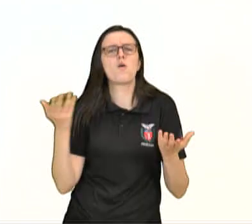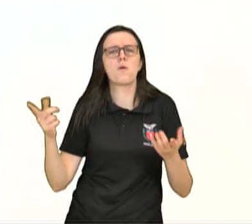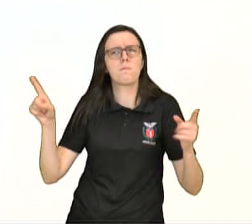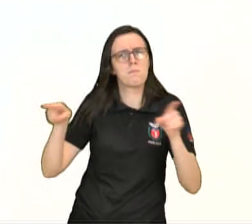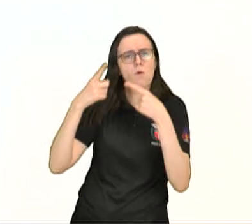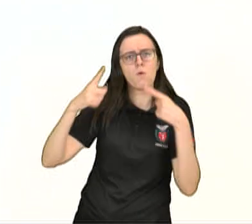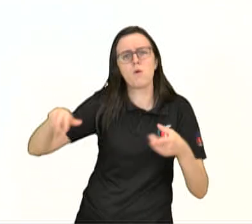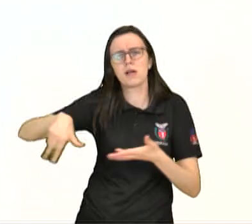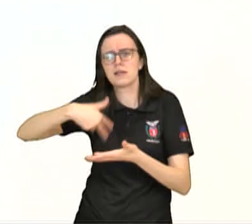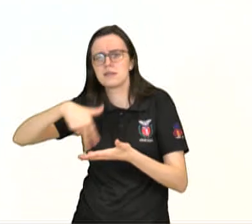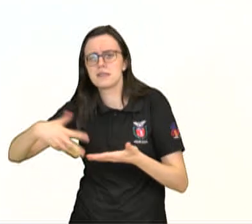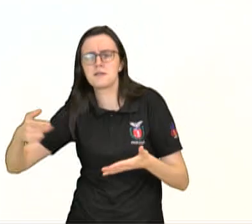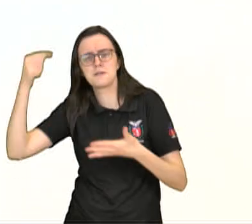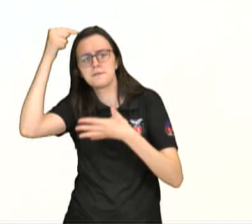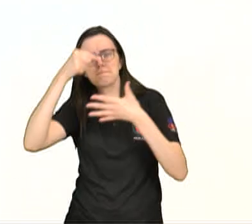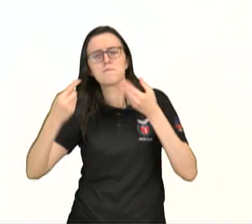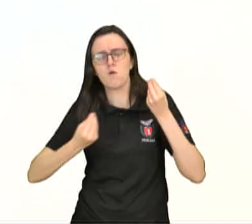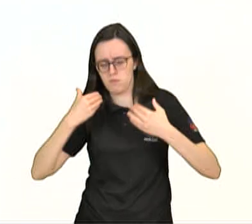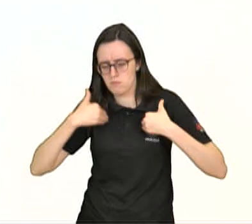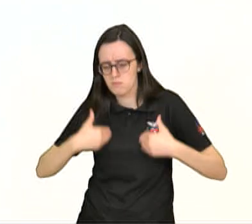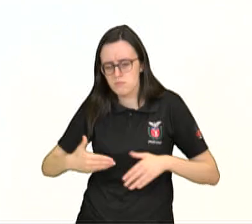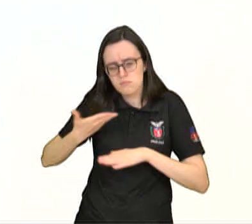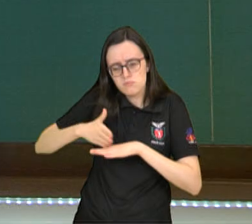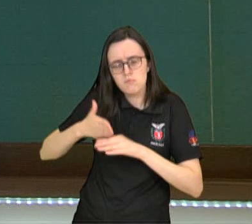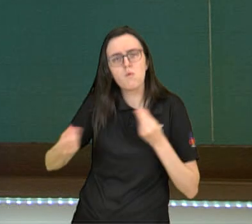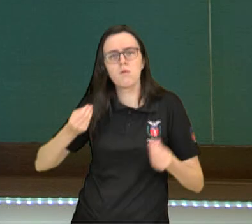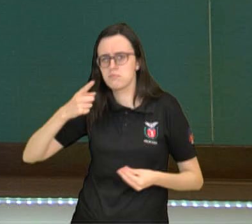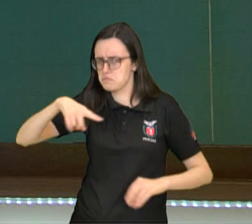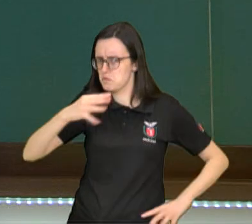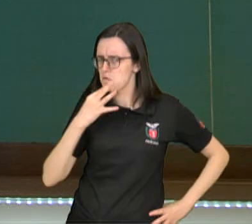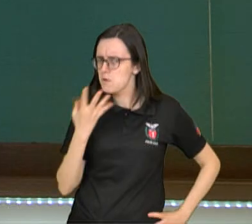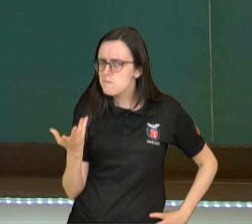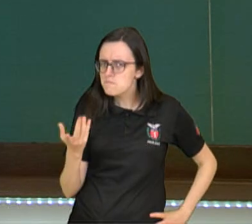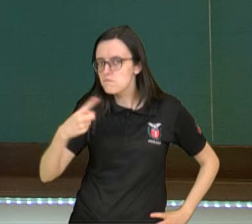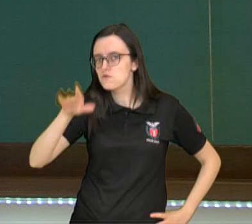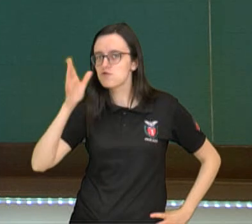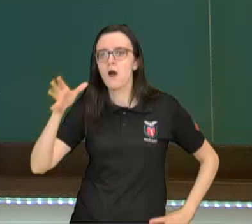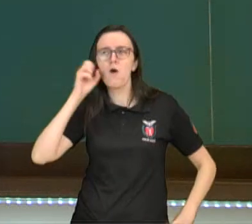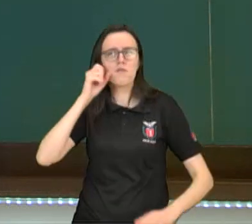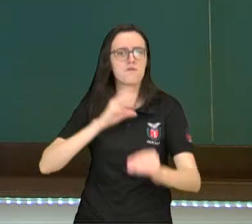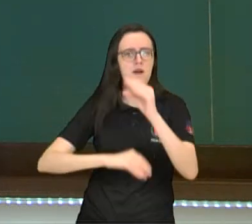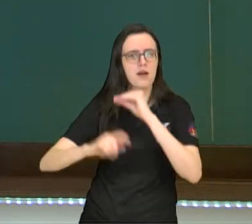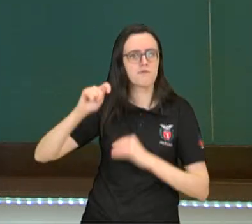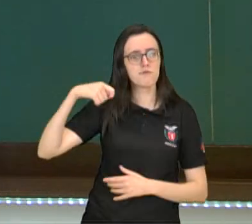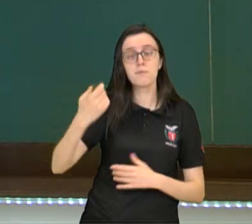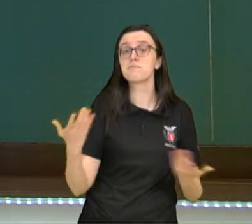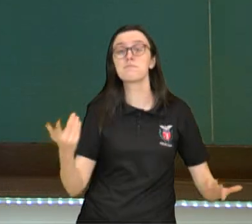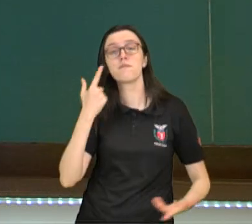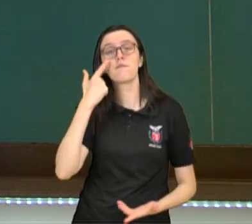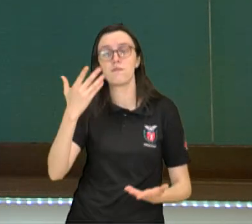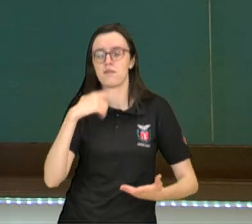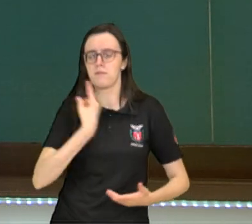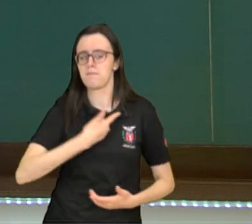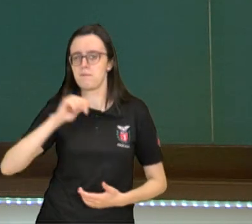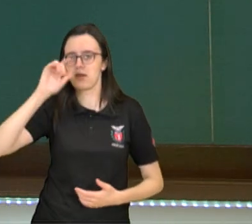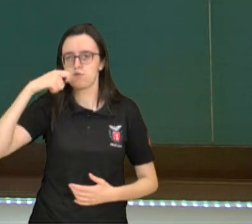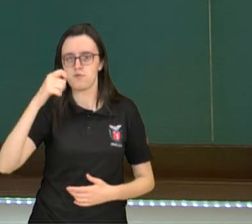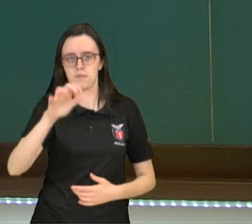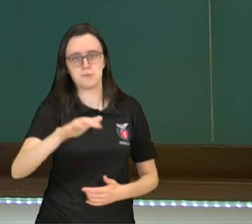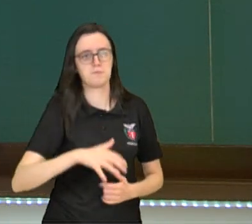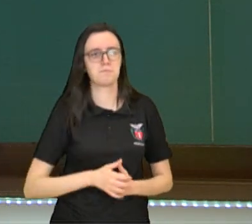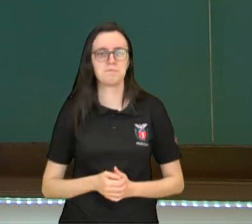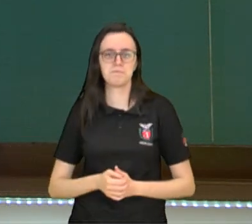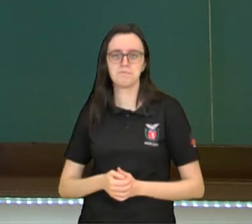enquanto dança, enquanto os elementos coreográficos? Vocês conhecem? Vocês já ouviram falar? Vamos ver mais um pouquinho sobre isso.